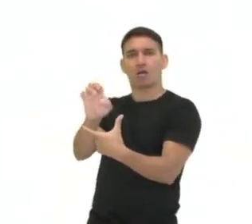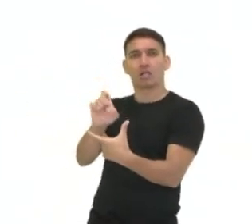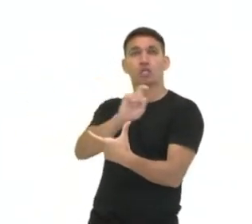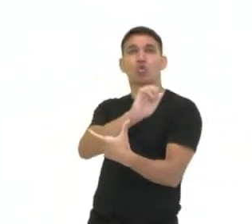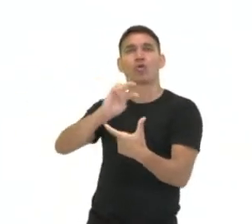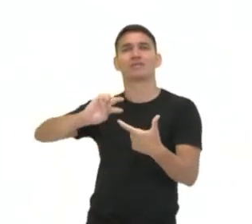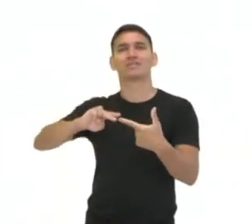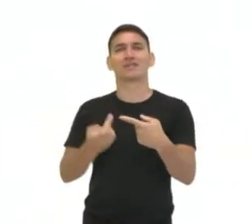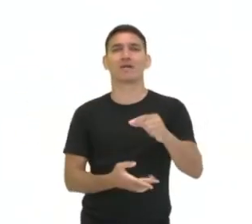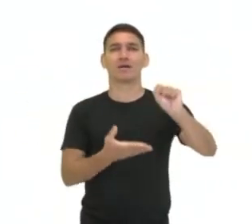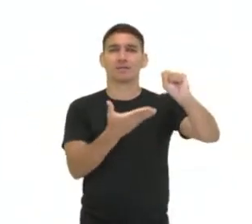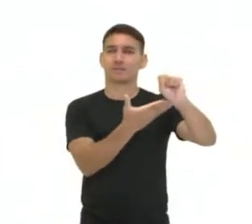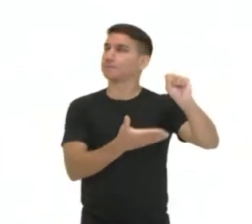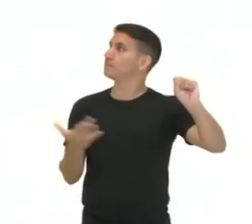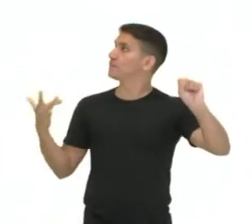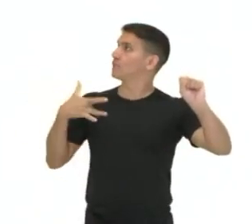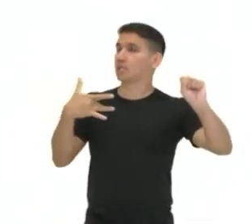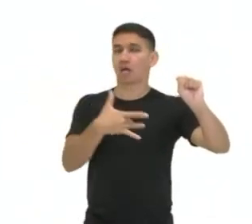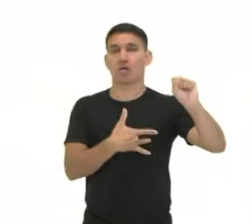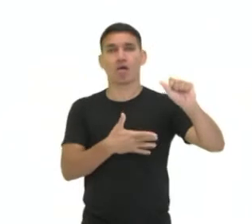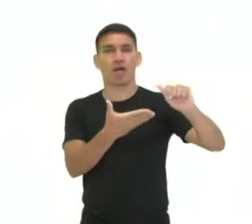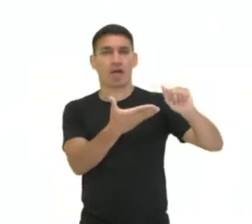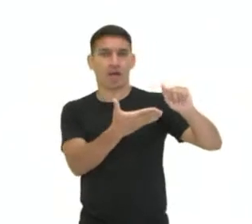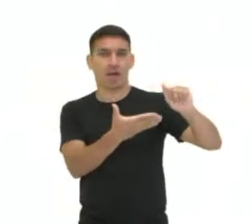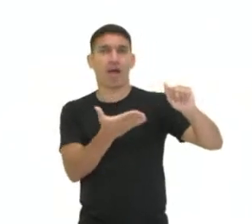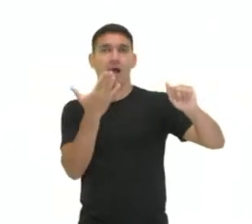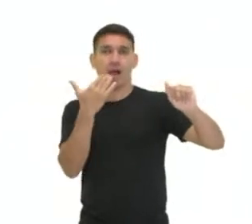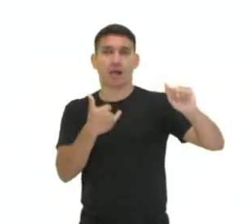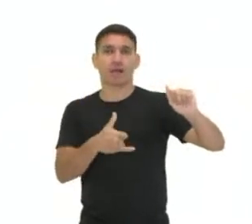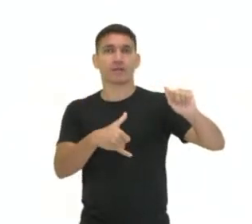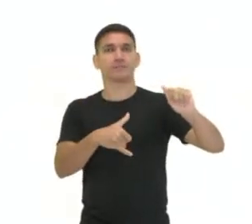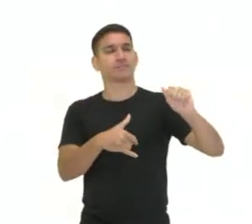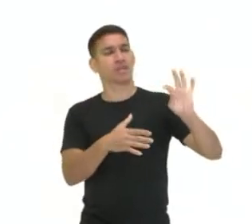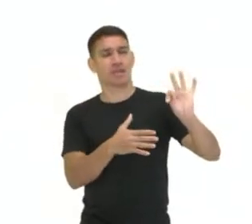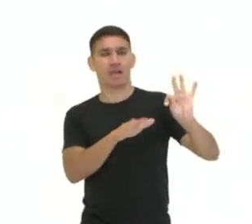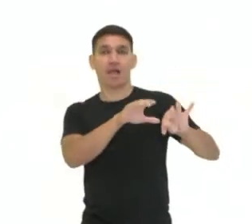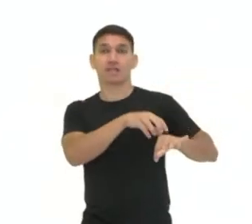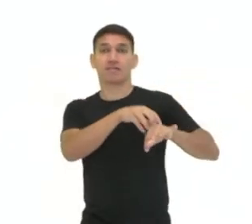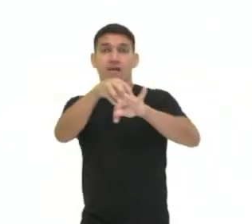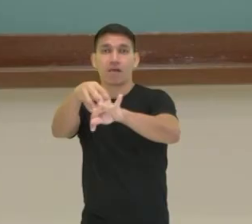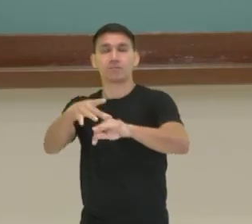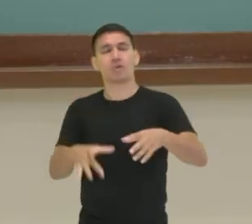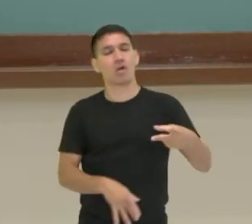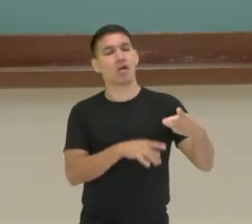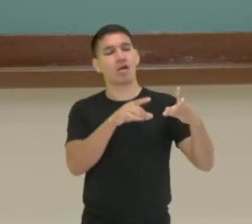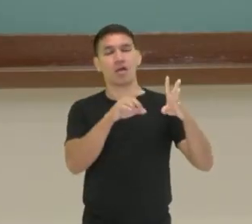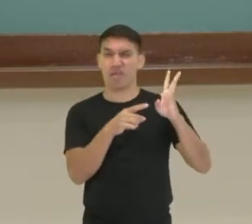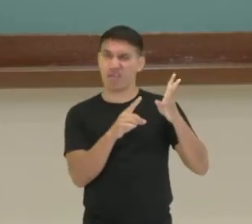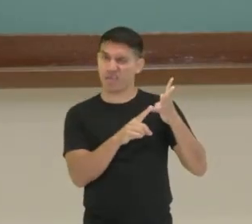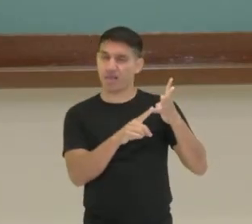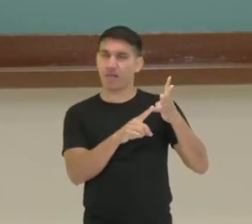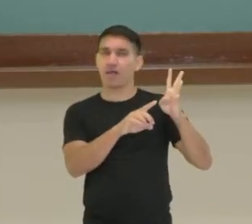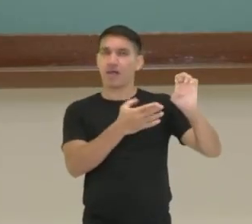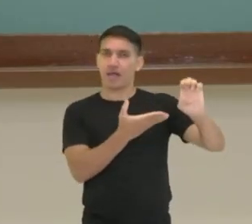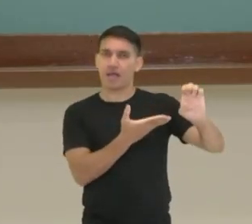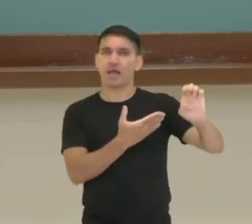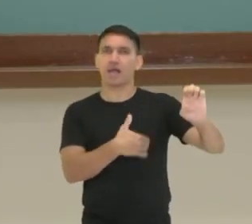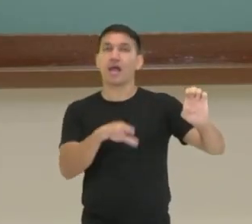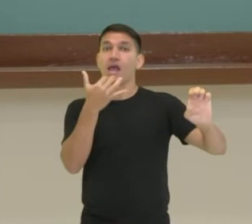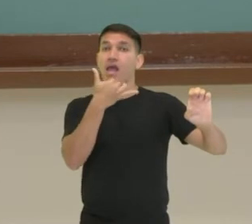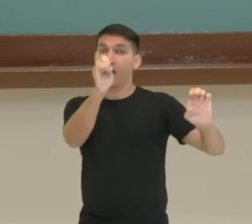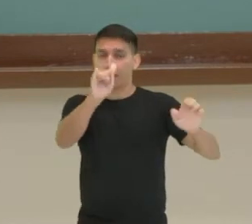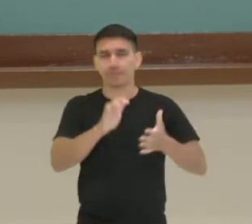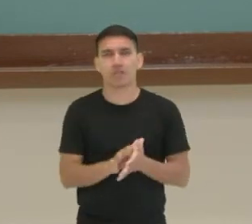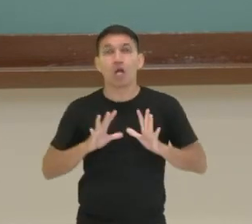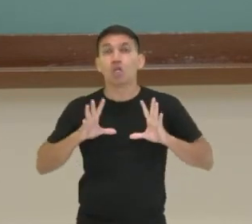aí é sigla para saúde, alimentação, transporte e energia. Então, essas eram as prioridades econômicas de todos